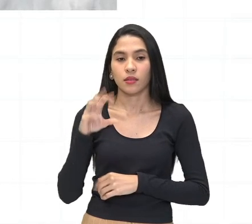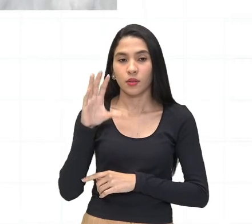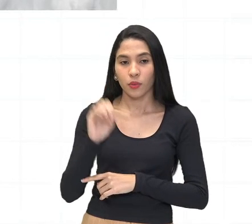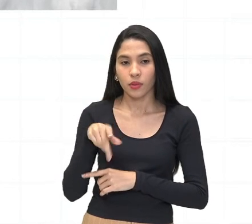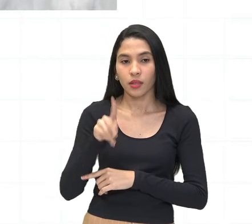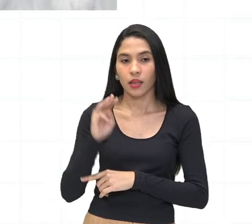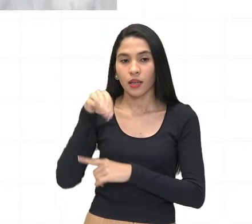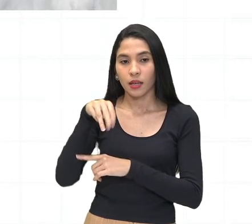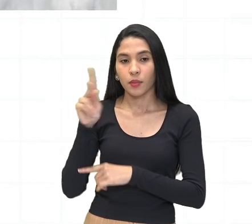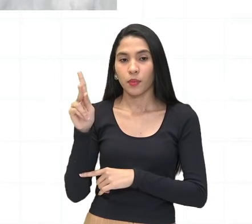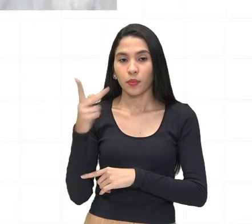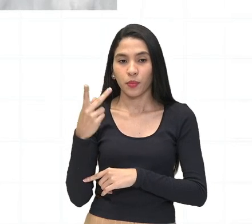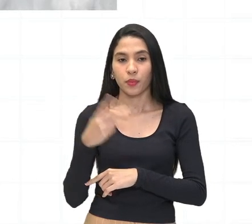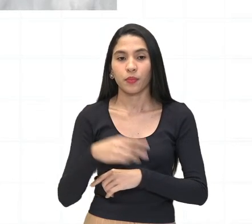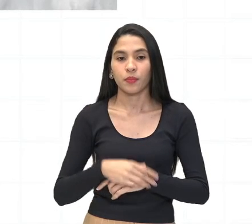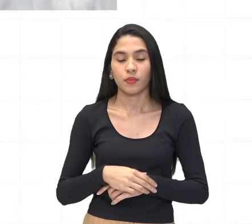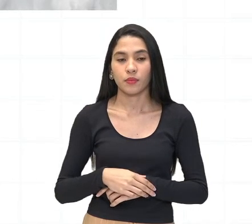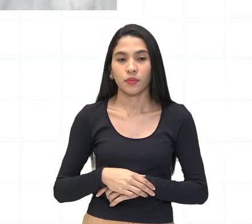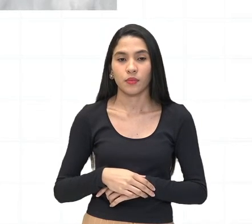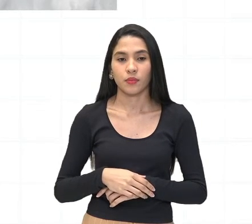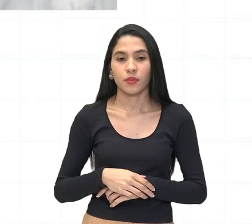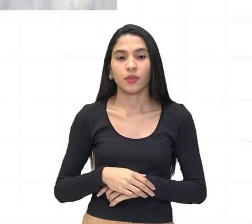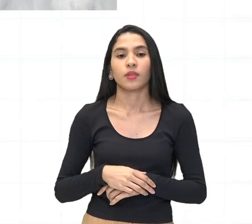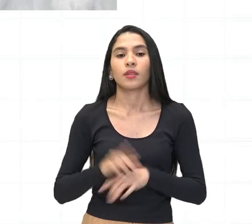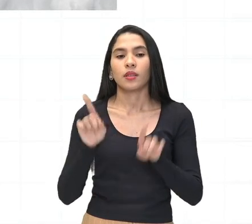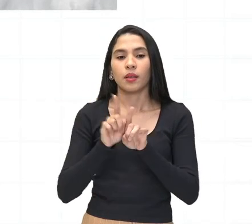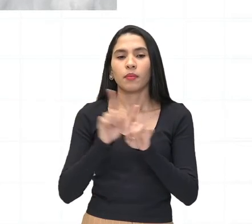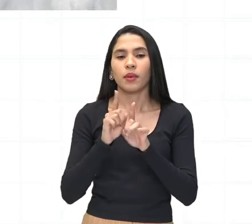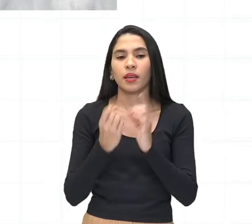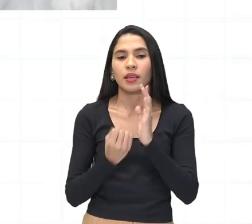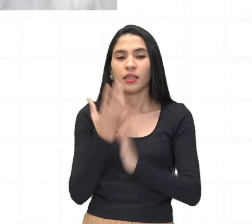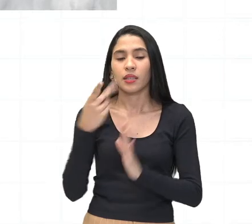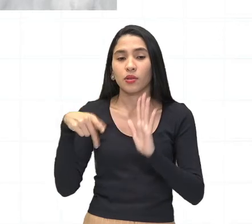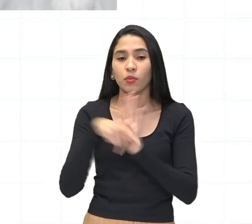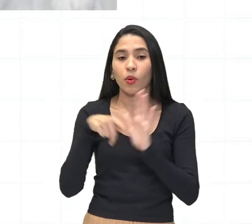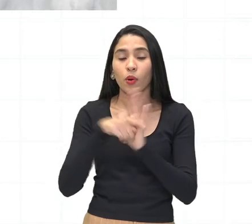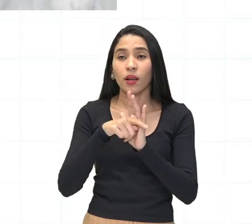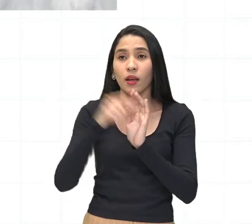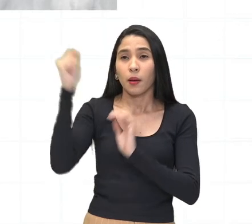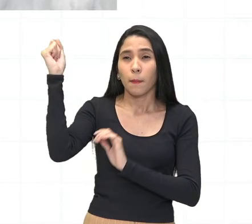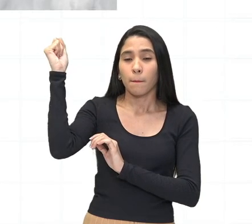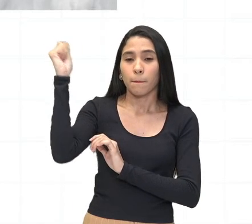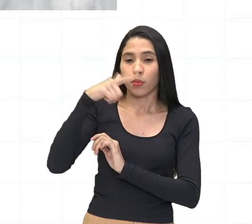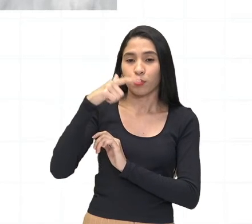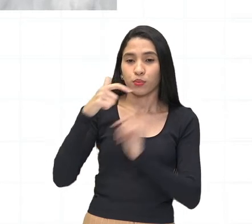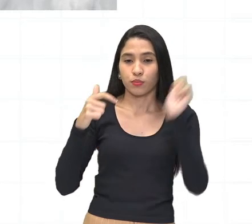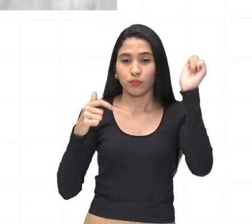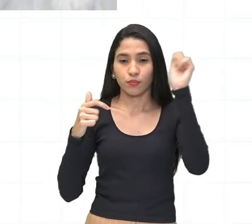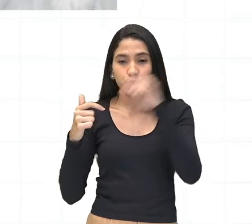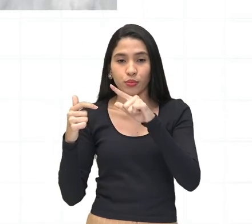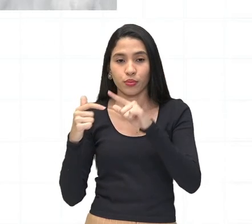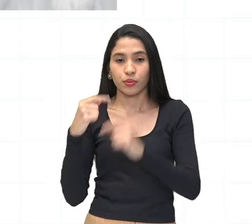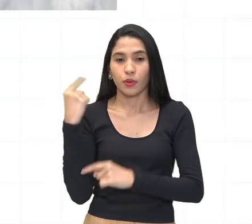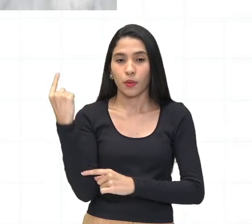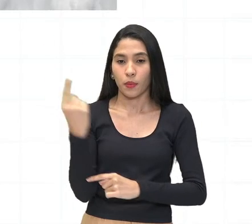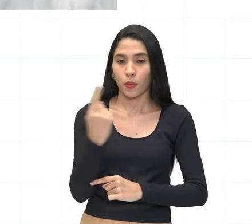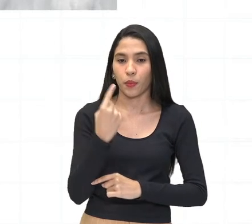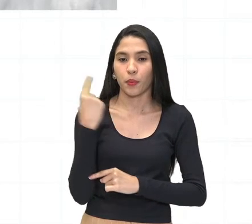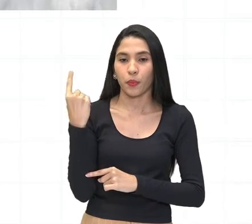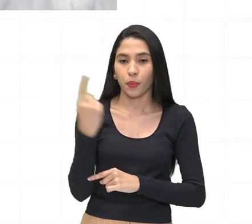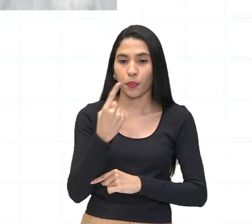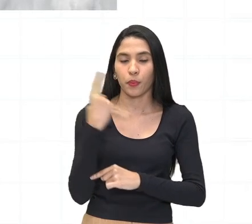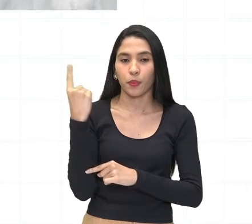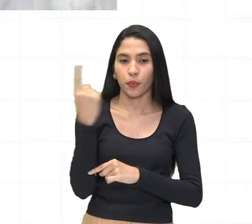350 km por hora e originam-se de tempestades tropicais